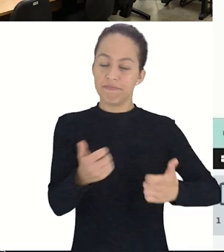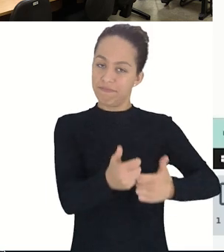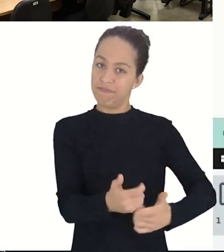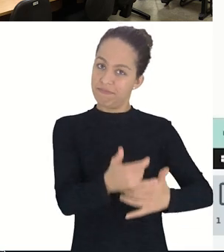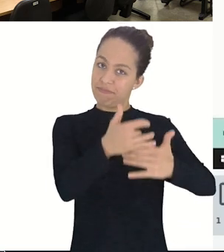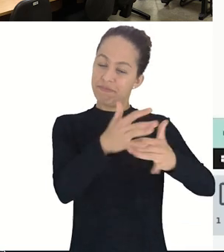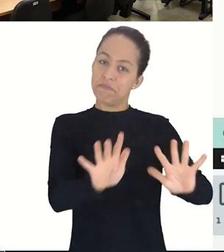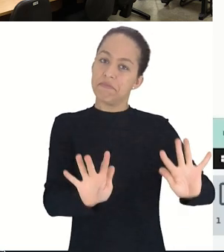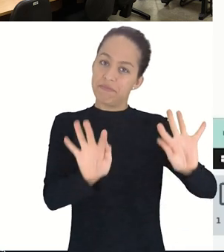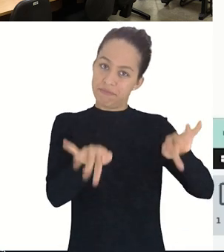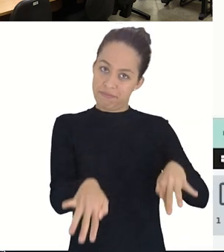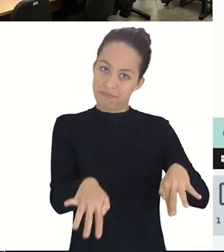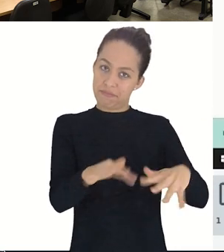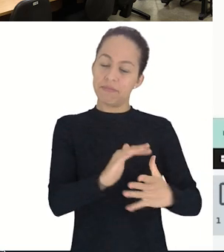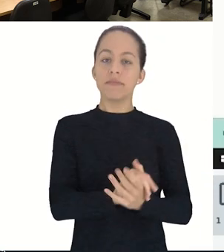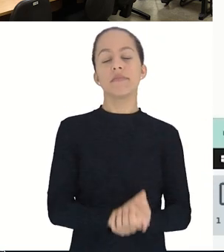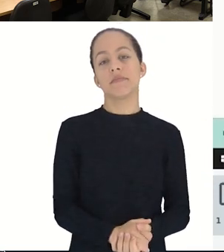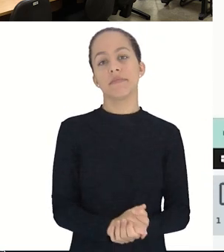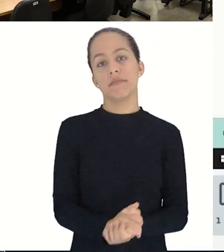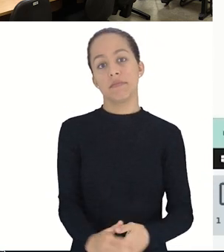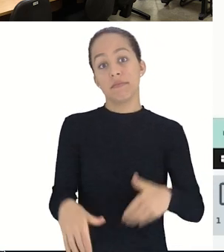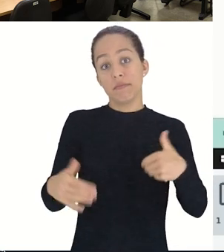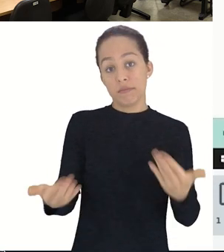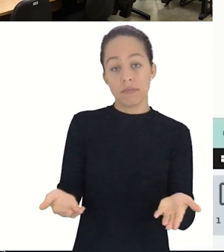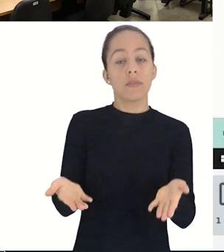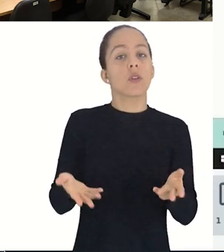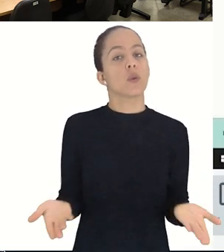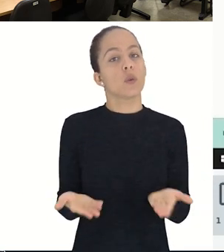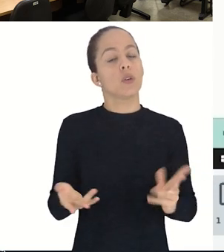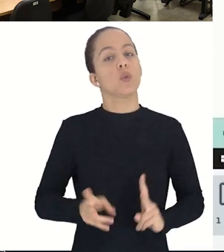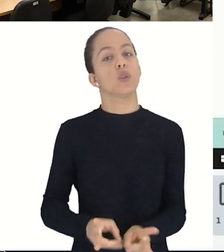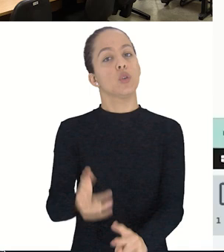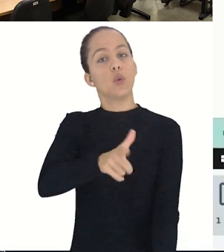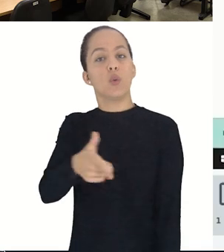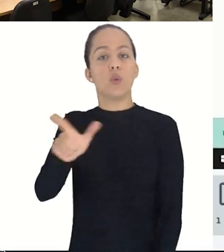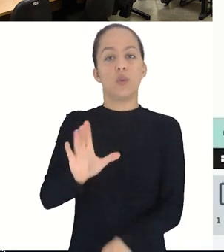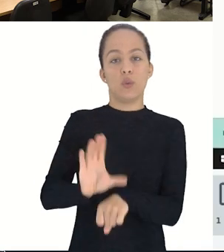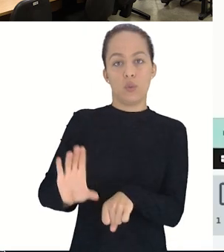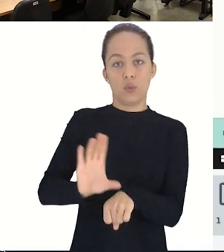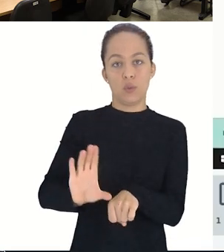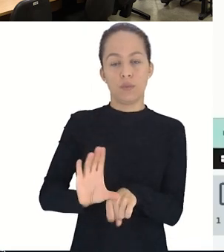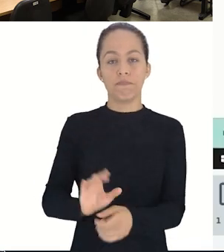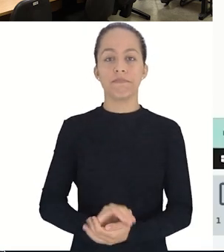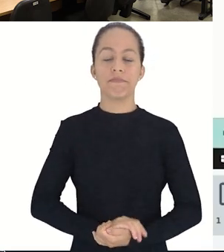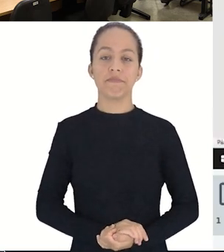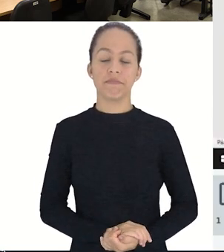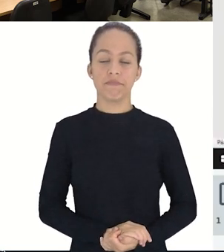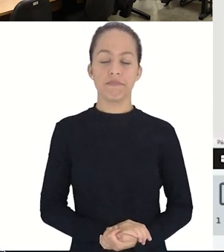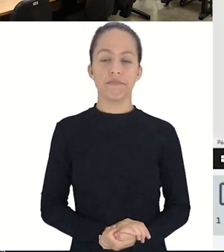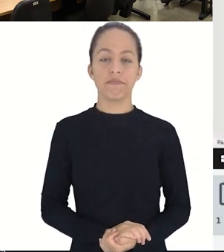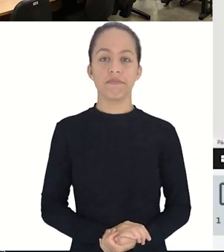Chegamos ao final da lista. Então, vou proceder com o próximo curso a ser sorteado.